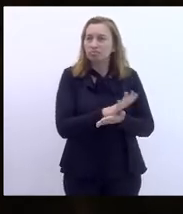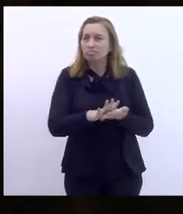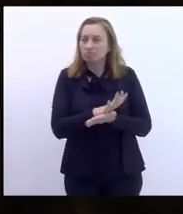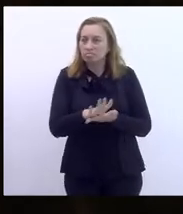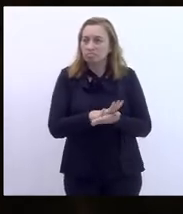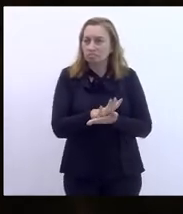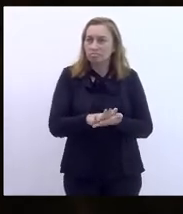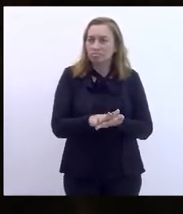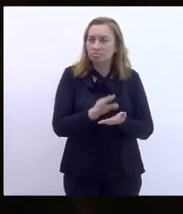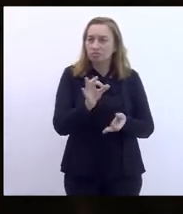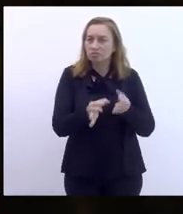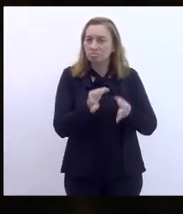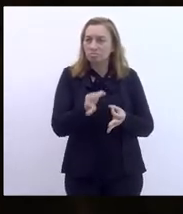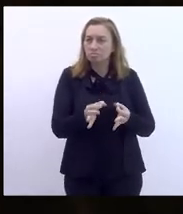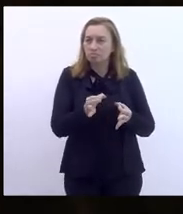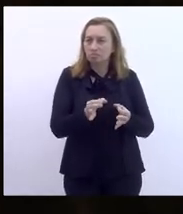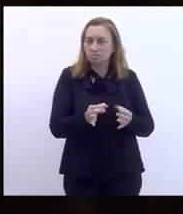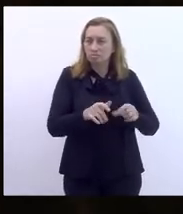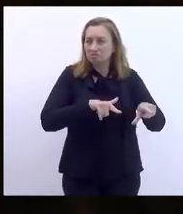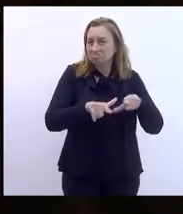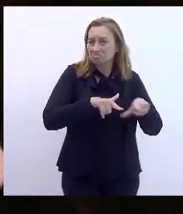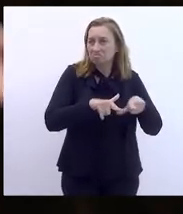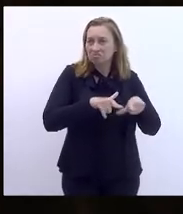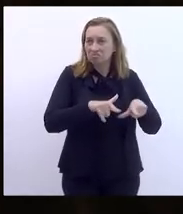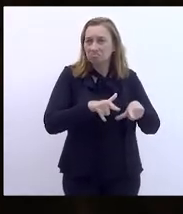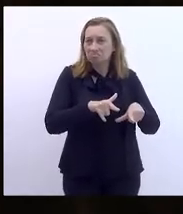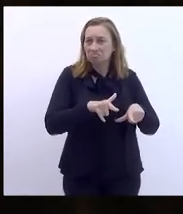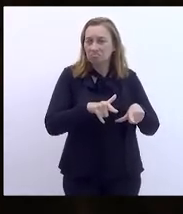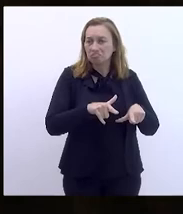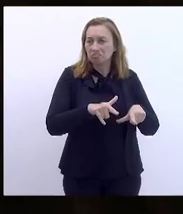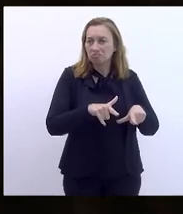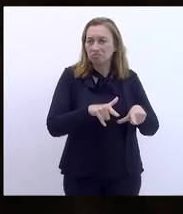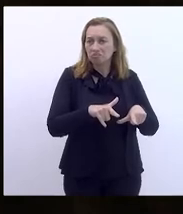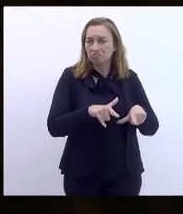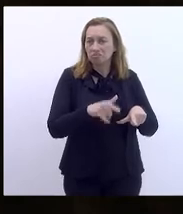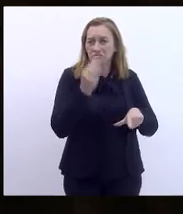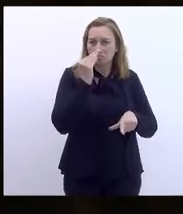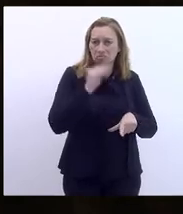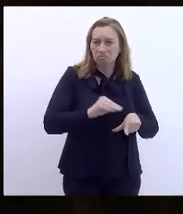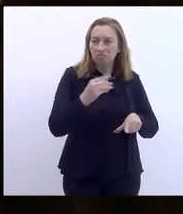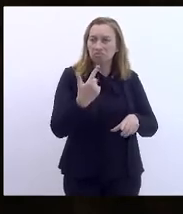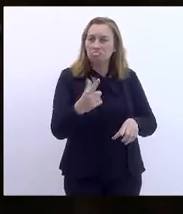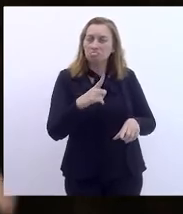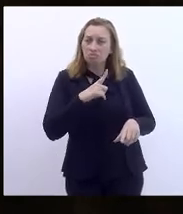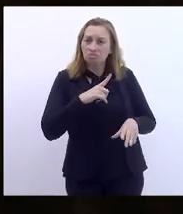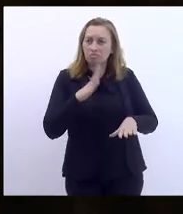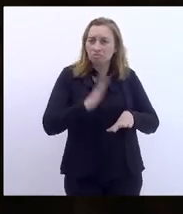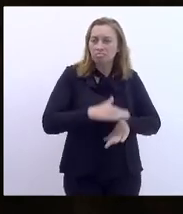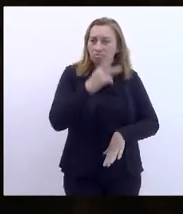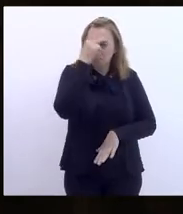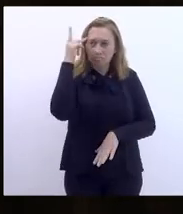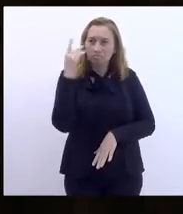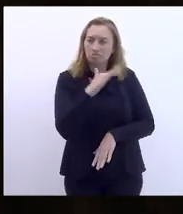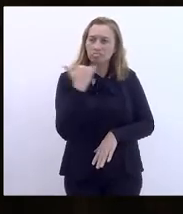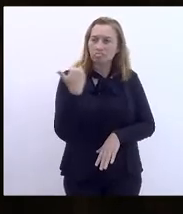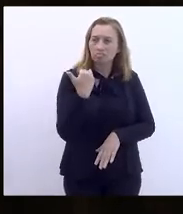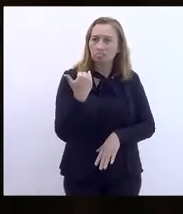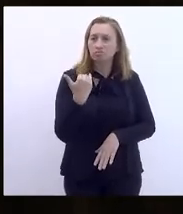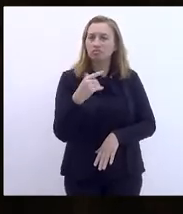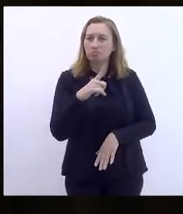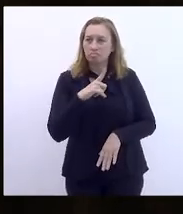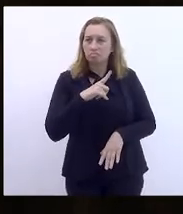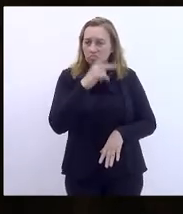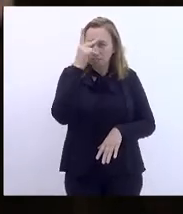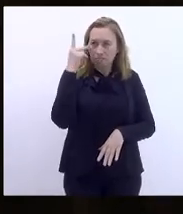nada mais se justificava aquela operação que era para desmistificar porque se houvesse mais corpos já dentro é porque tinha o braço